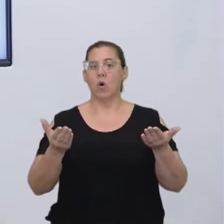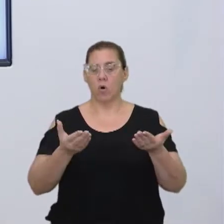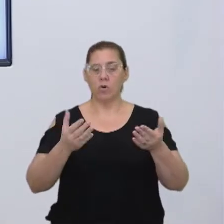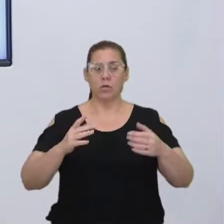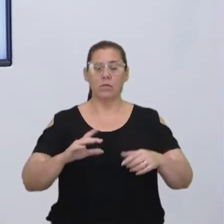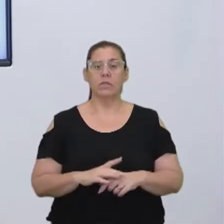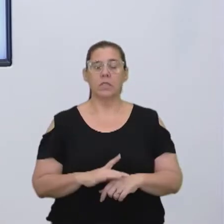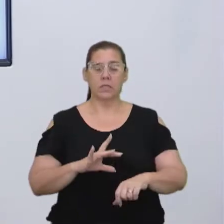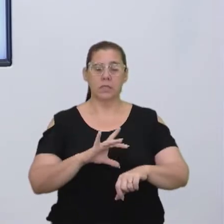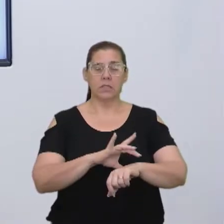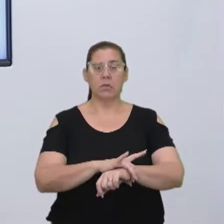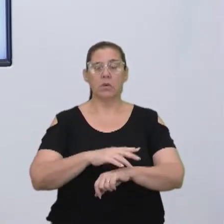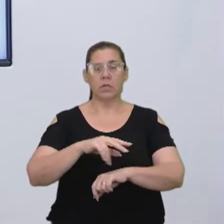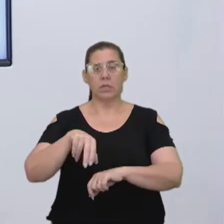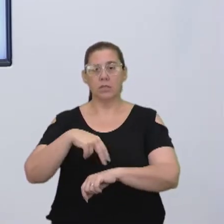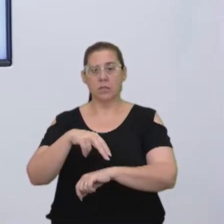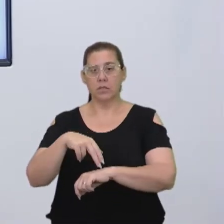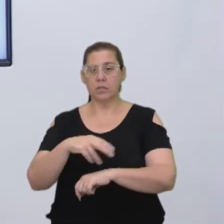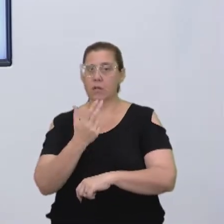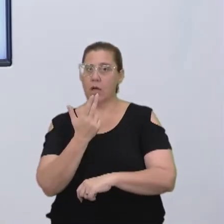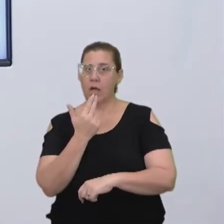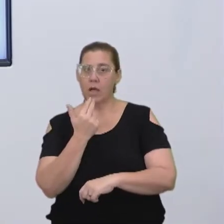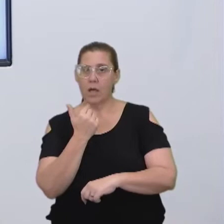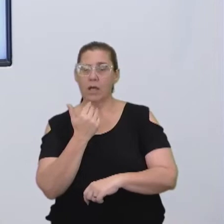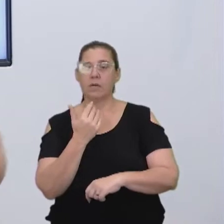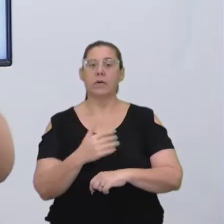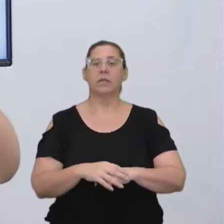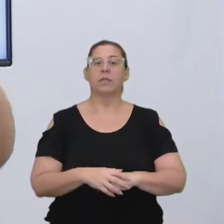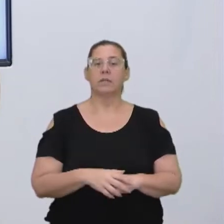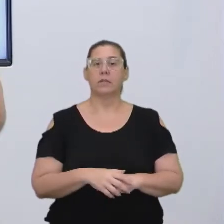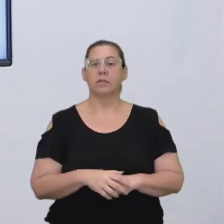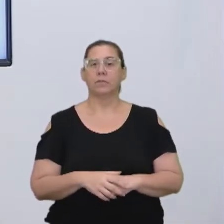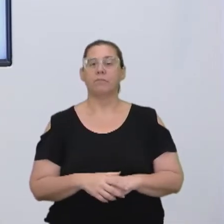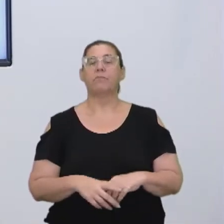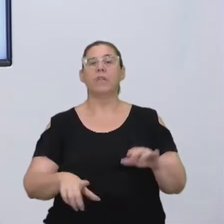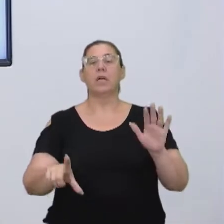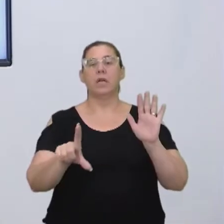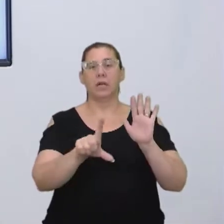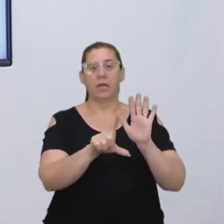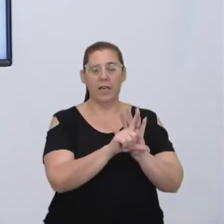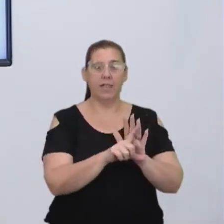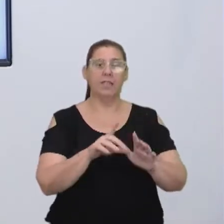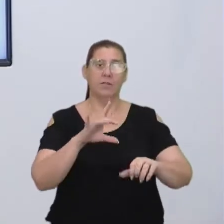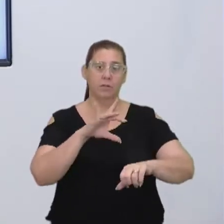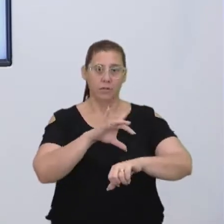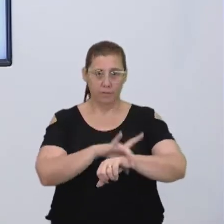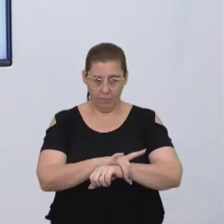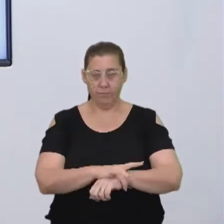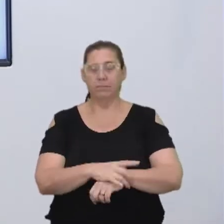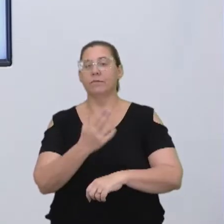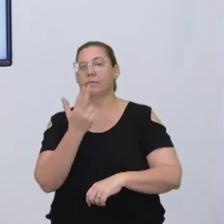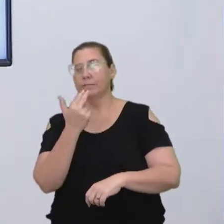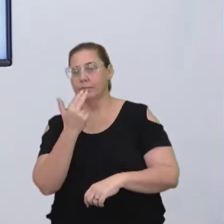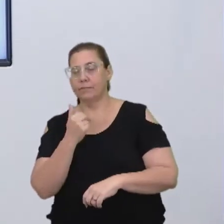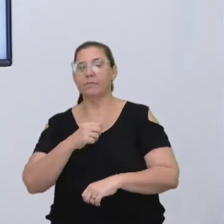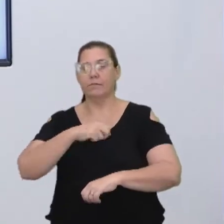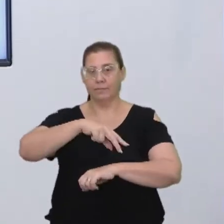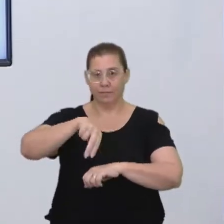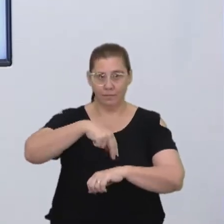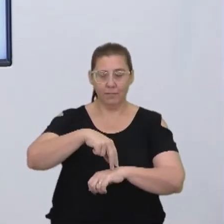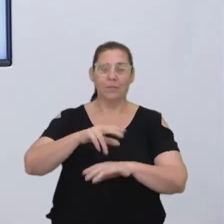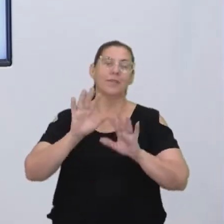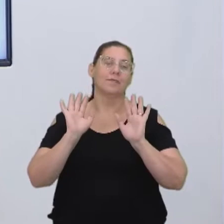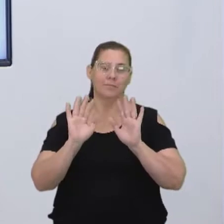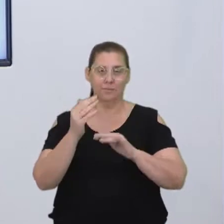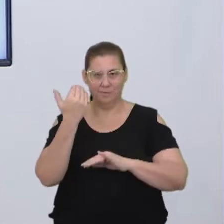Segurança Nacional Alimentar e Nutricional. É a Lei Nacional de Segurança Alimentar e Nutricional. Ótimo, eu falo fora da